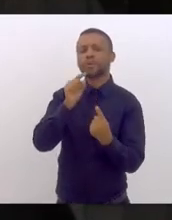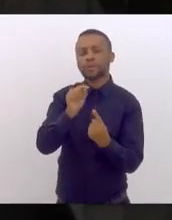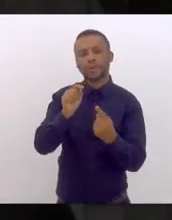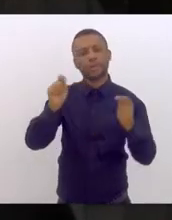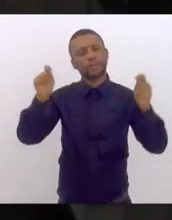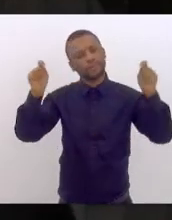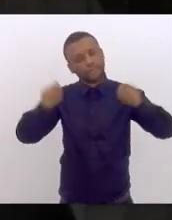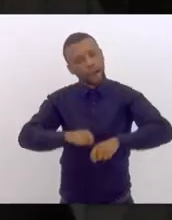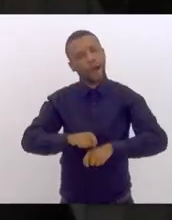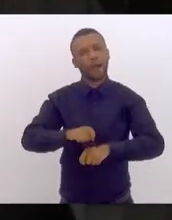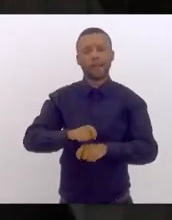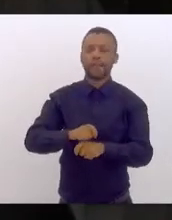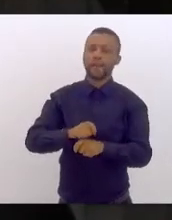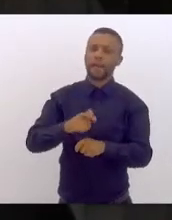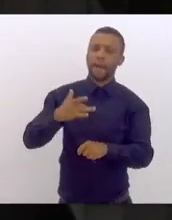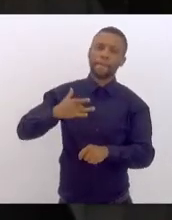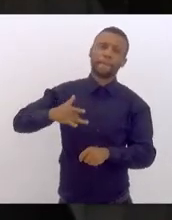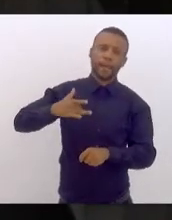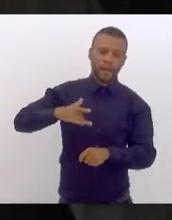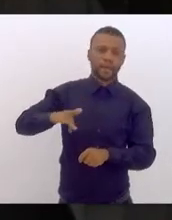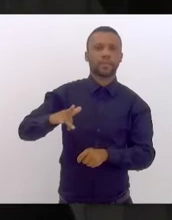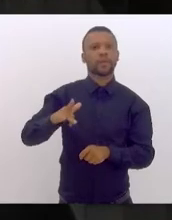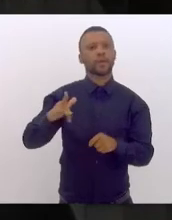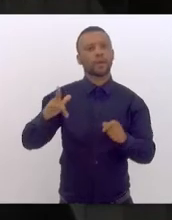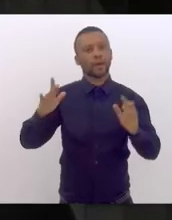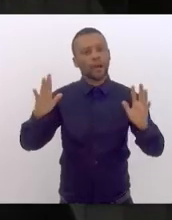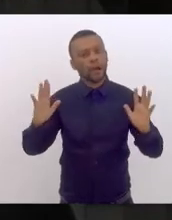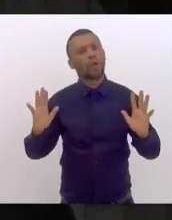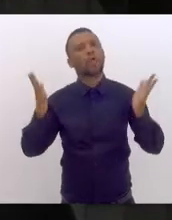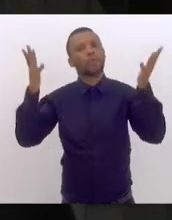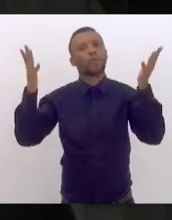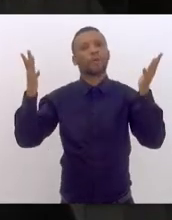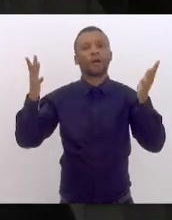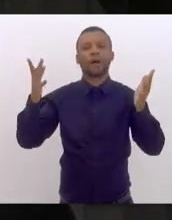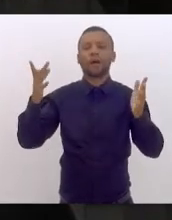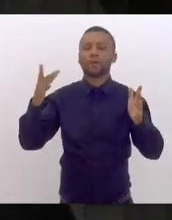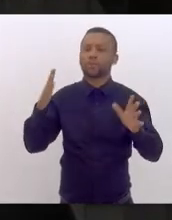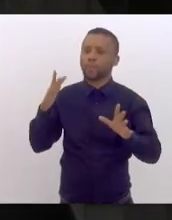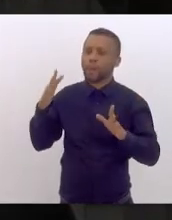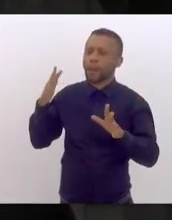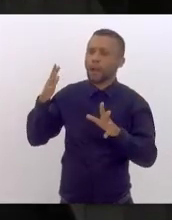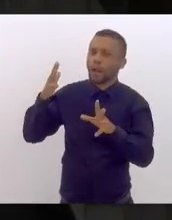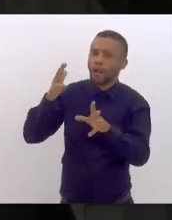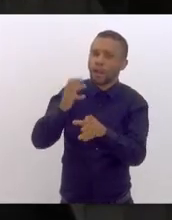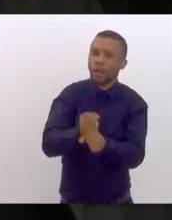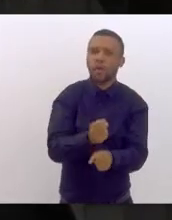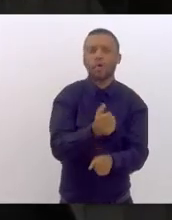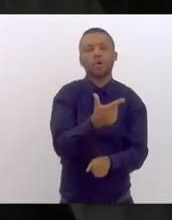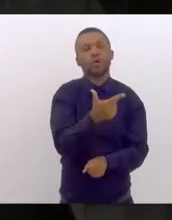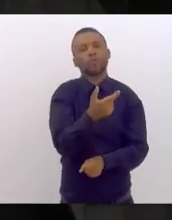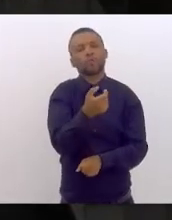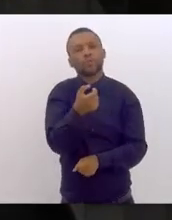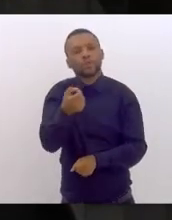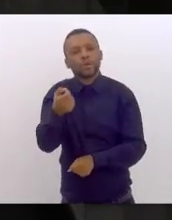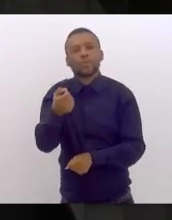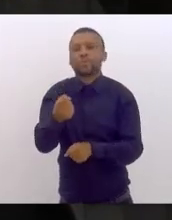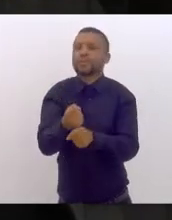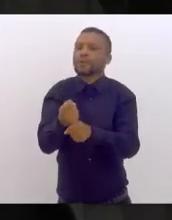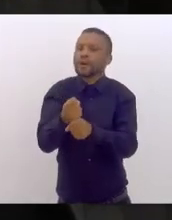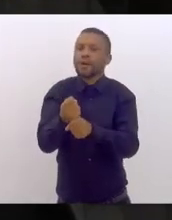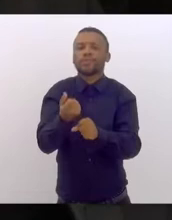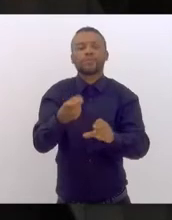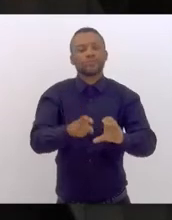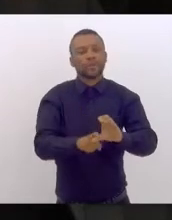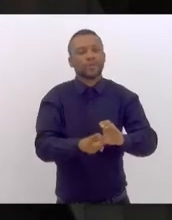vale a pena comemorar os 200 anos de independência